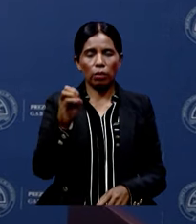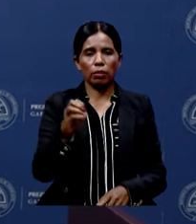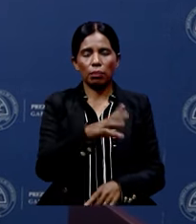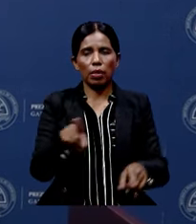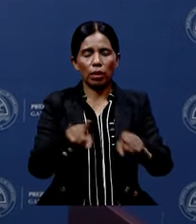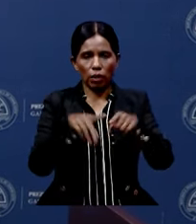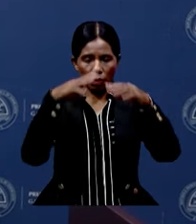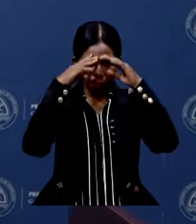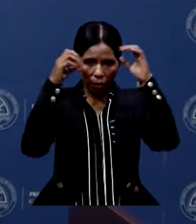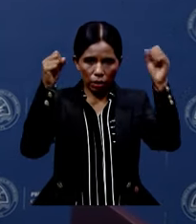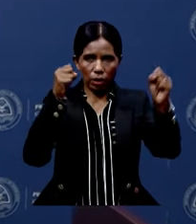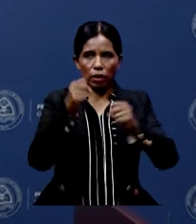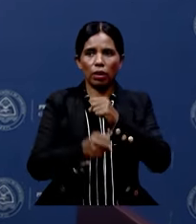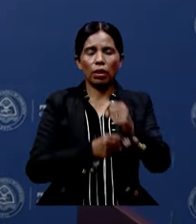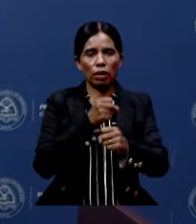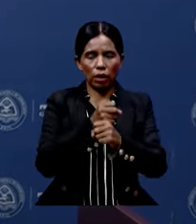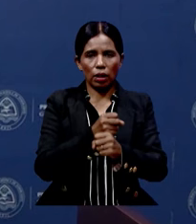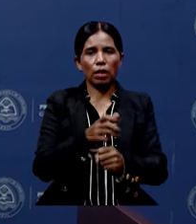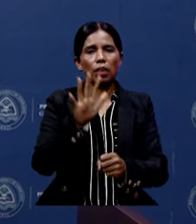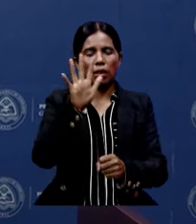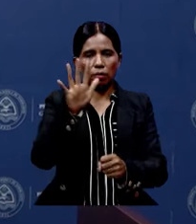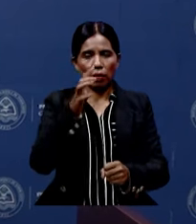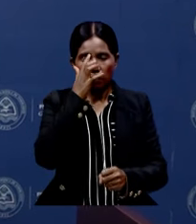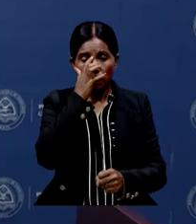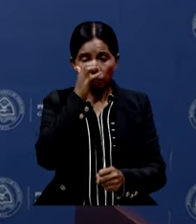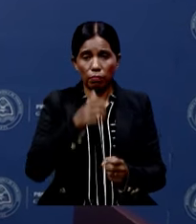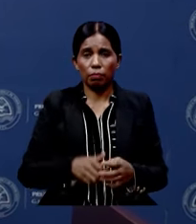ba mandato Tina Lima, a tu